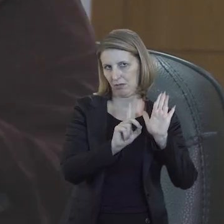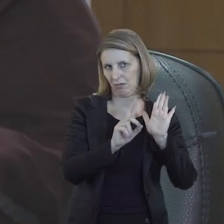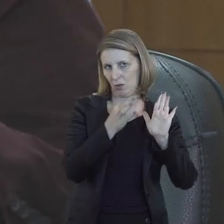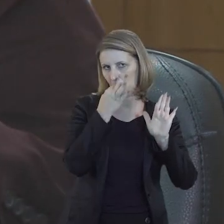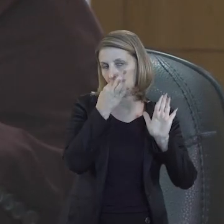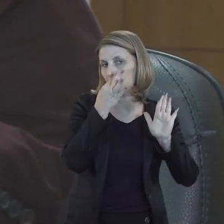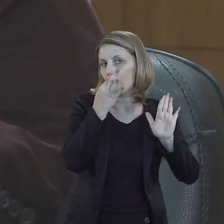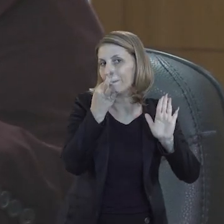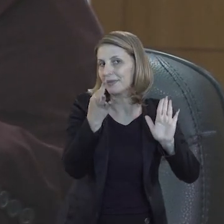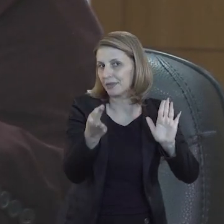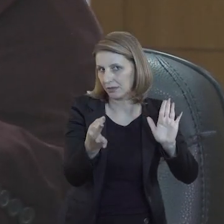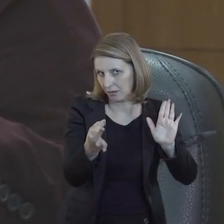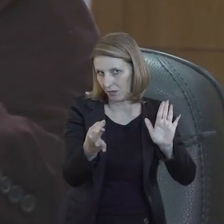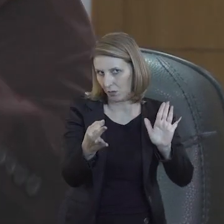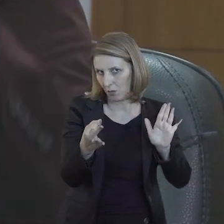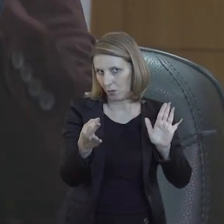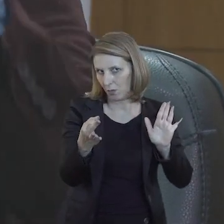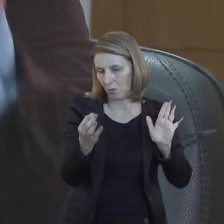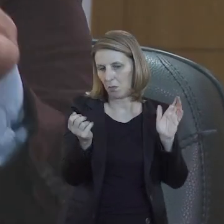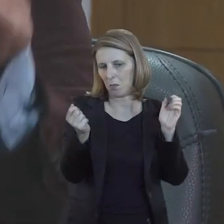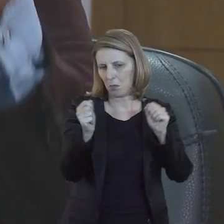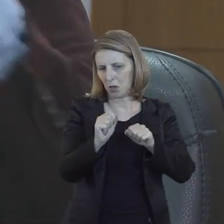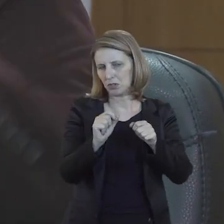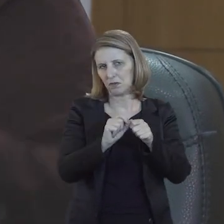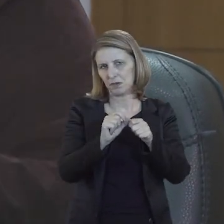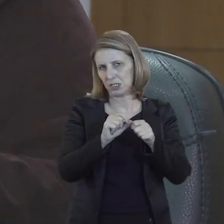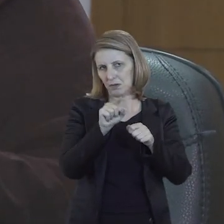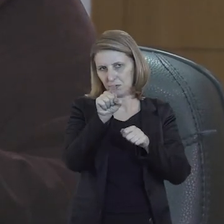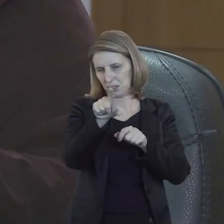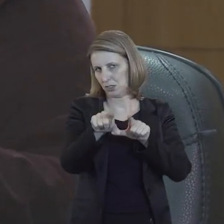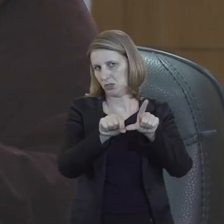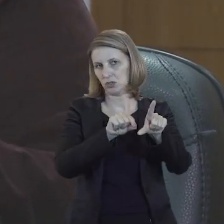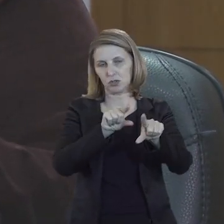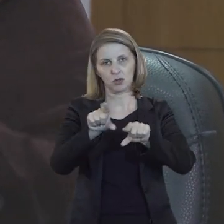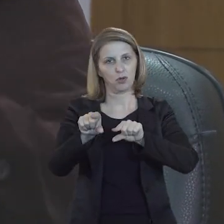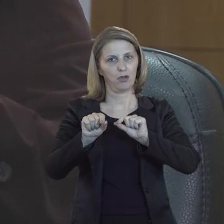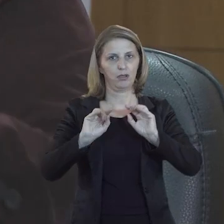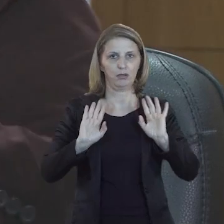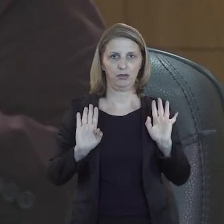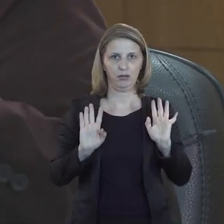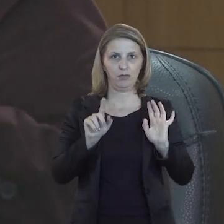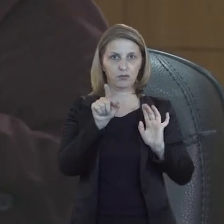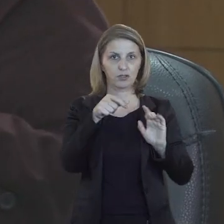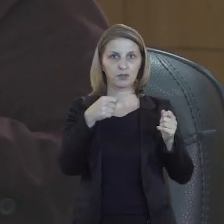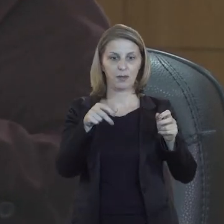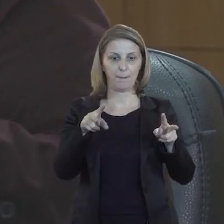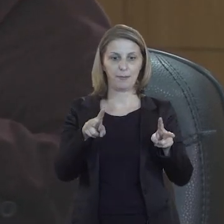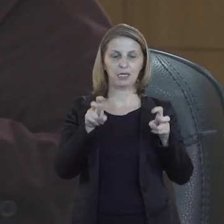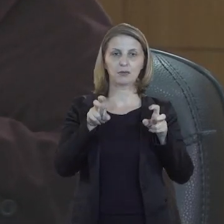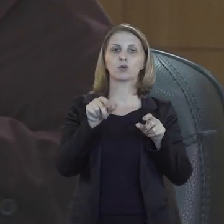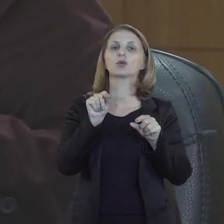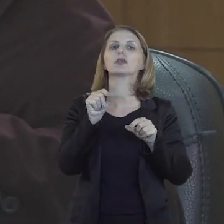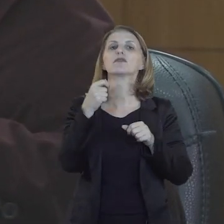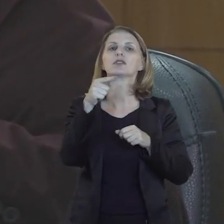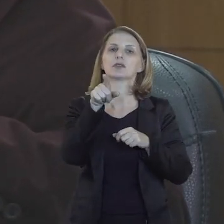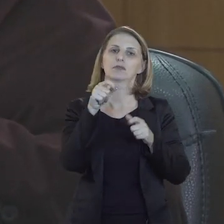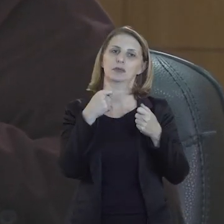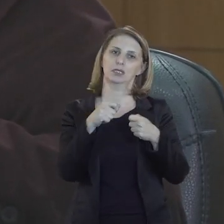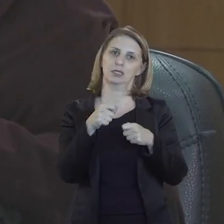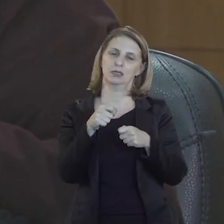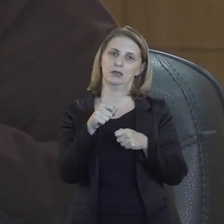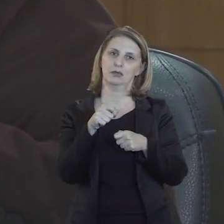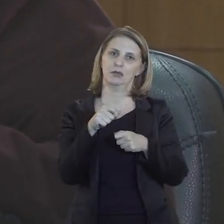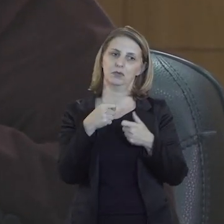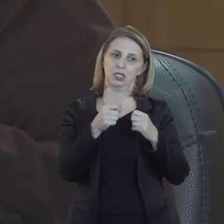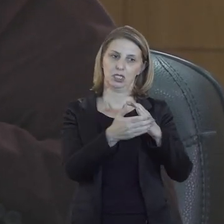ditando regras. Nós não estamos dizendo tem que fazer isso ou fazer aquilo. É você que precisa perceber qual a